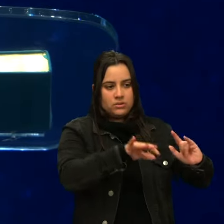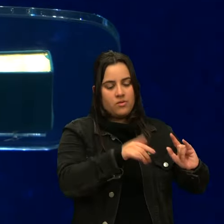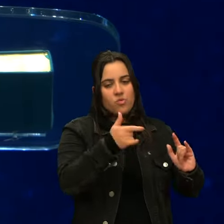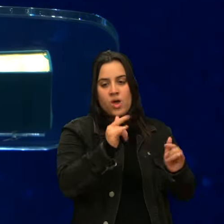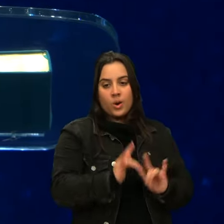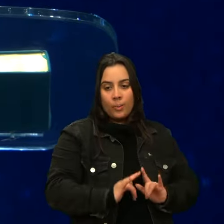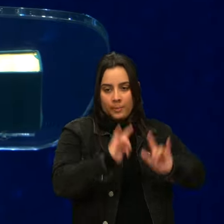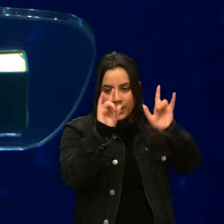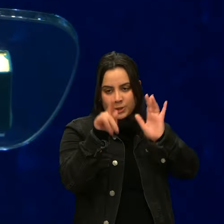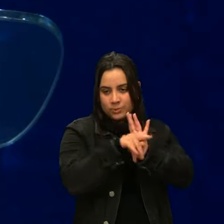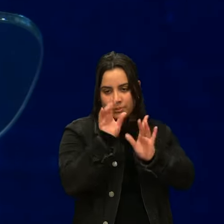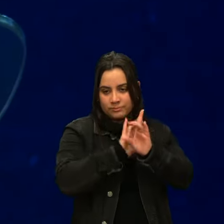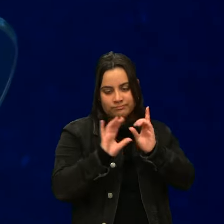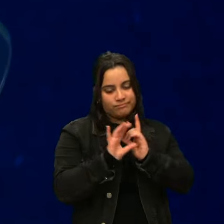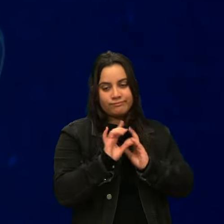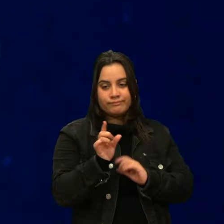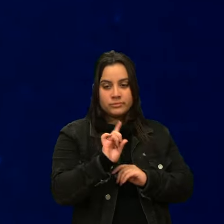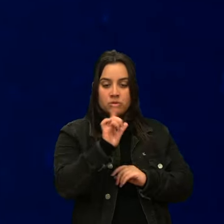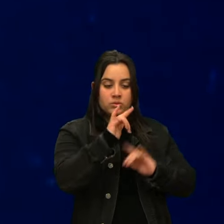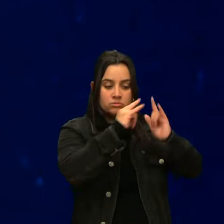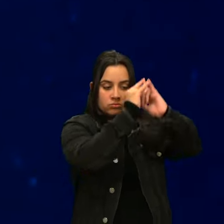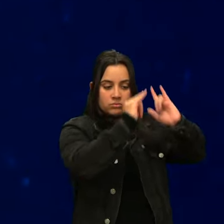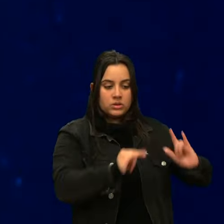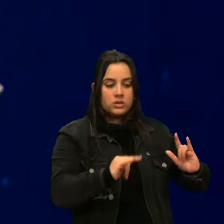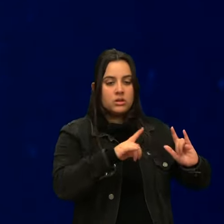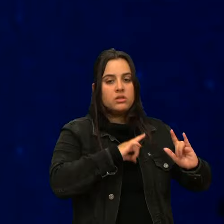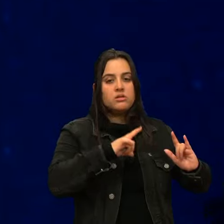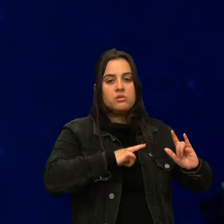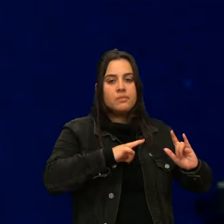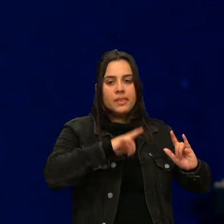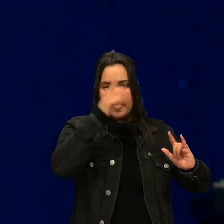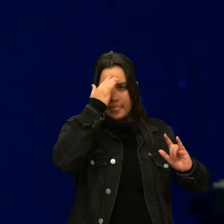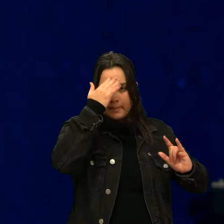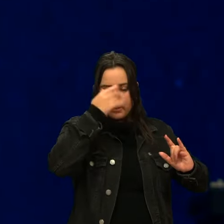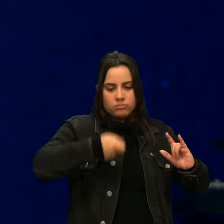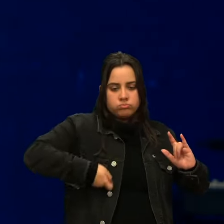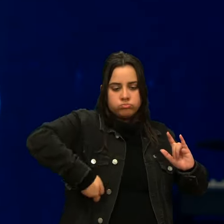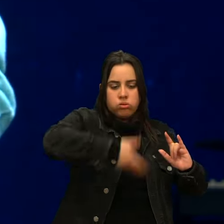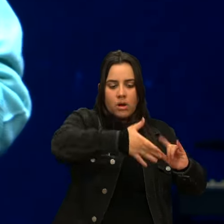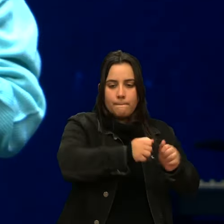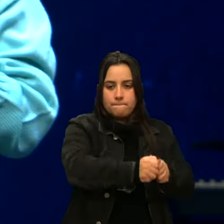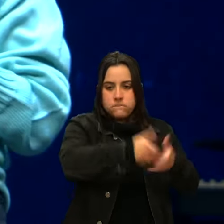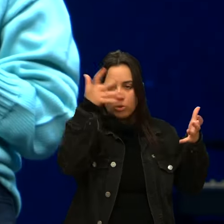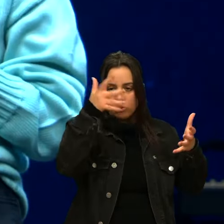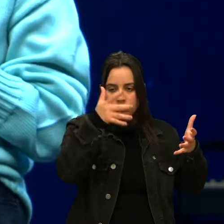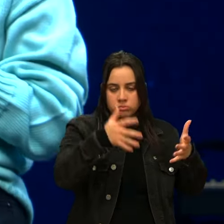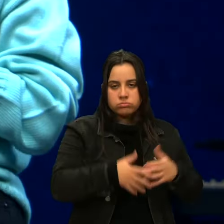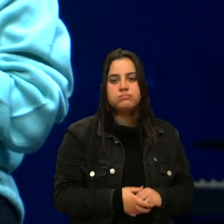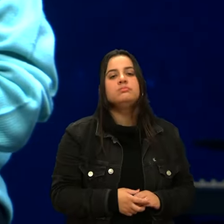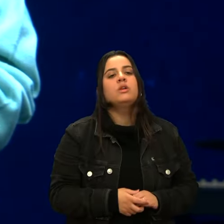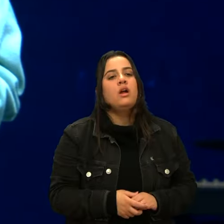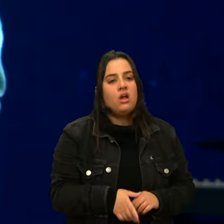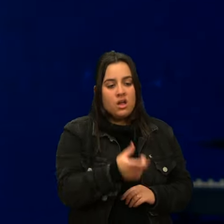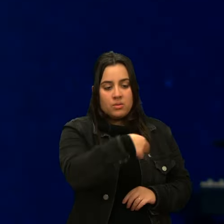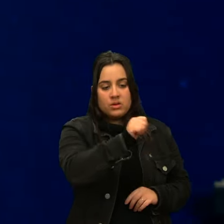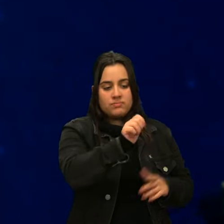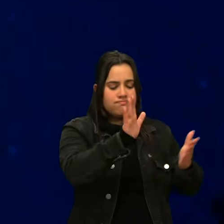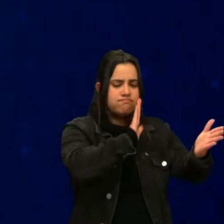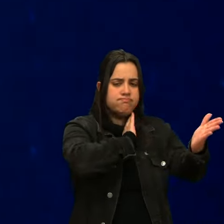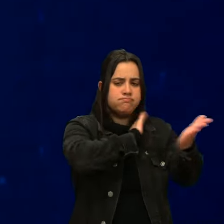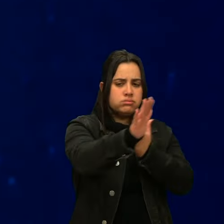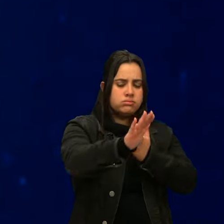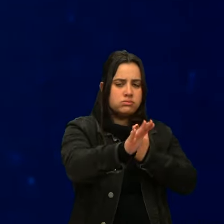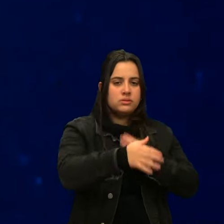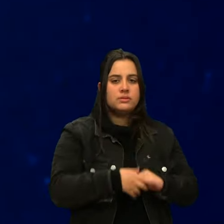prédio. E aí jogam uma bomba. Jogam uma bomba nesse lugar. E eles têm que sair correndo. E 17